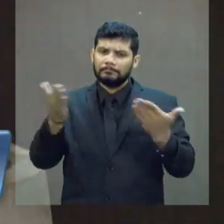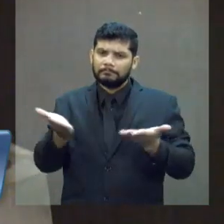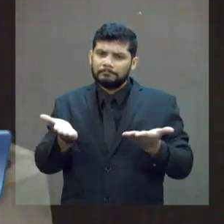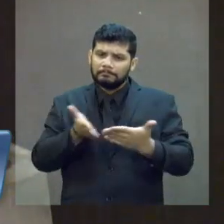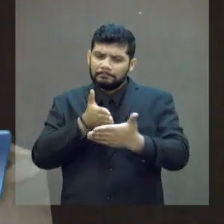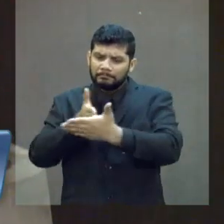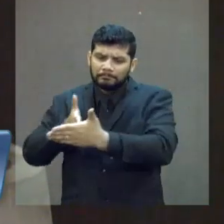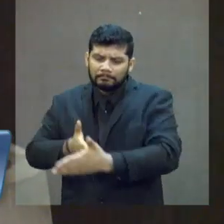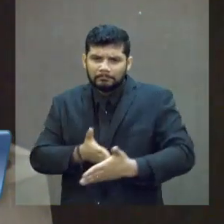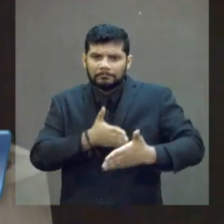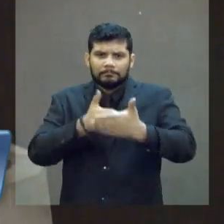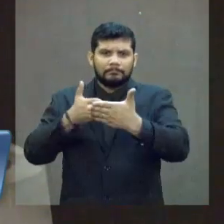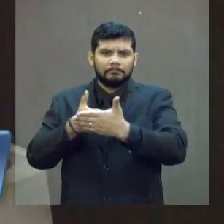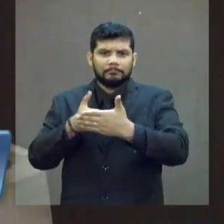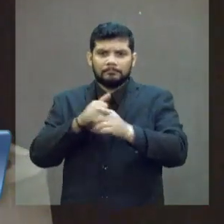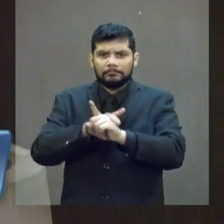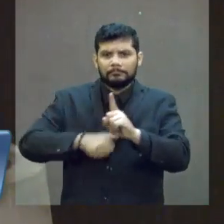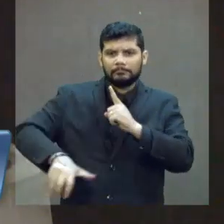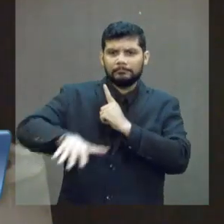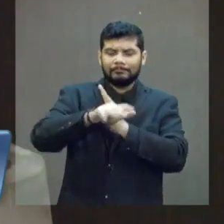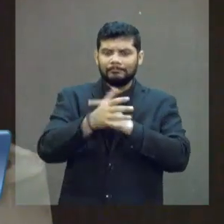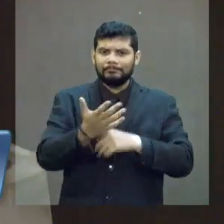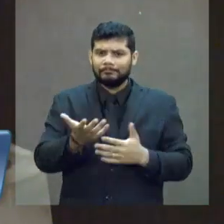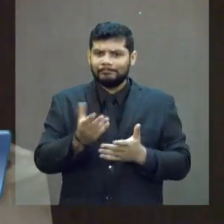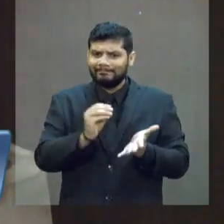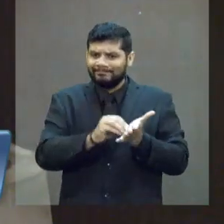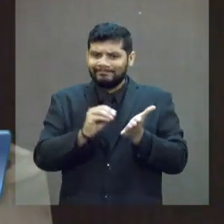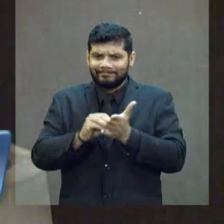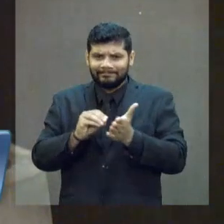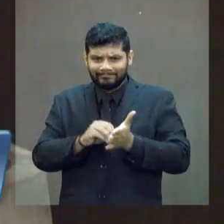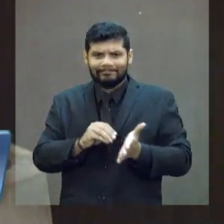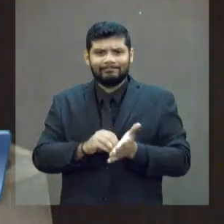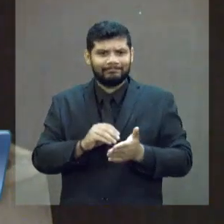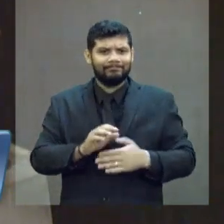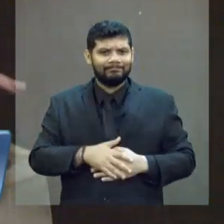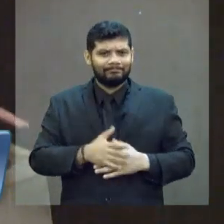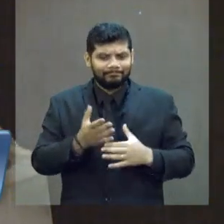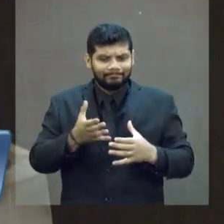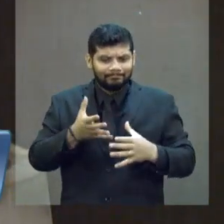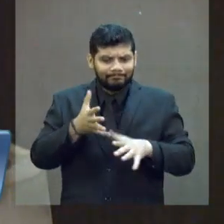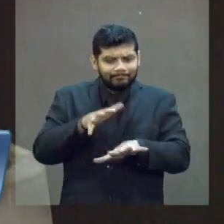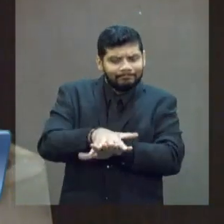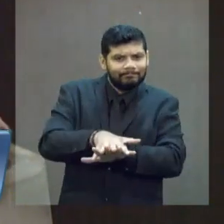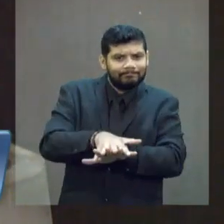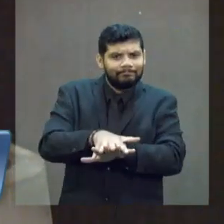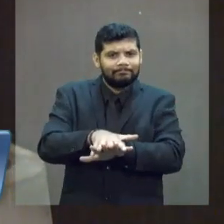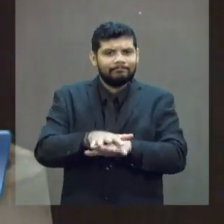uma sociedade inclusiva. De acordo com o último censo,